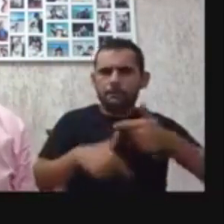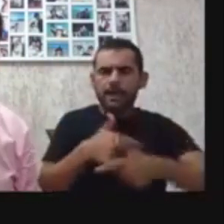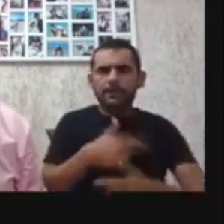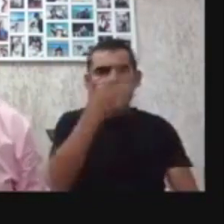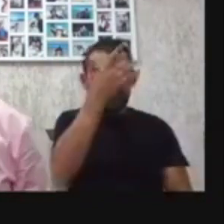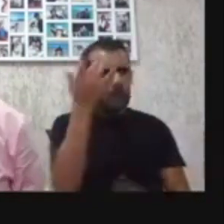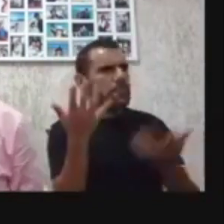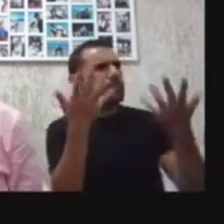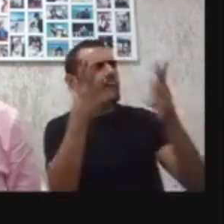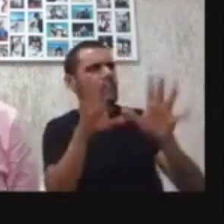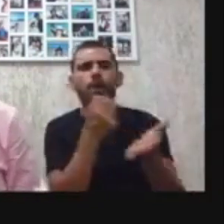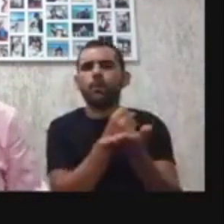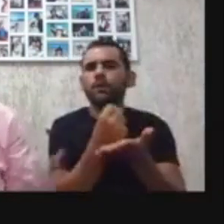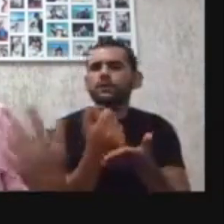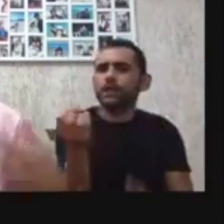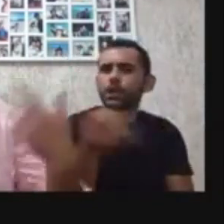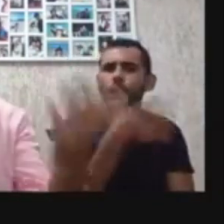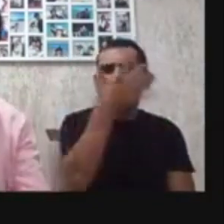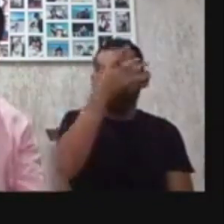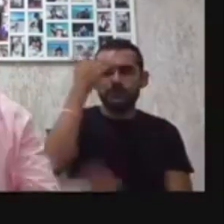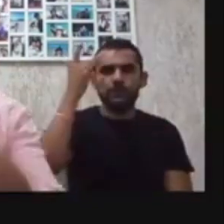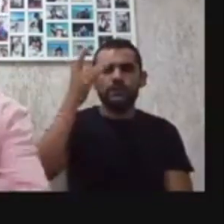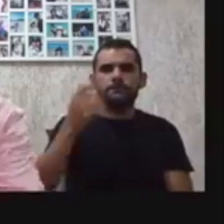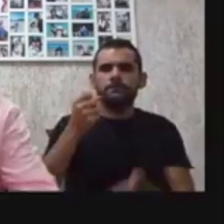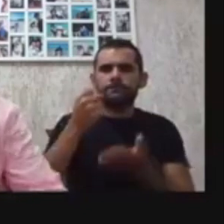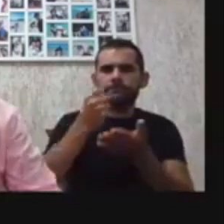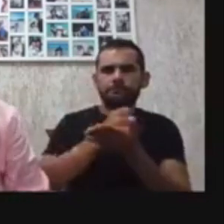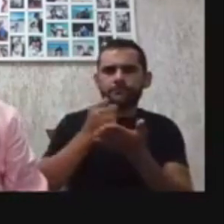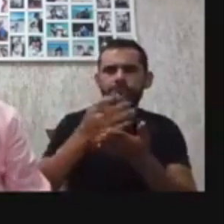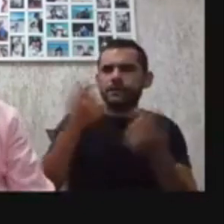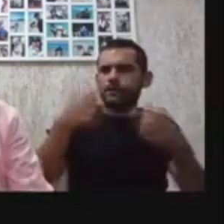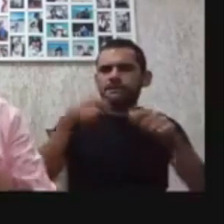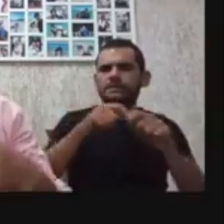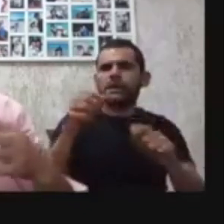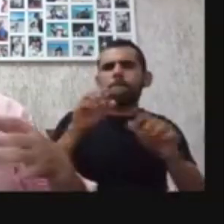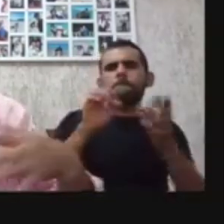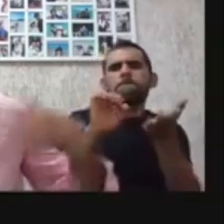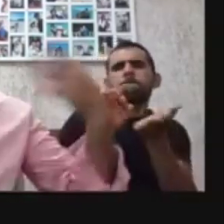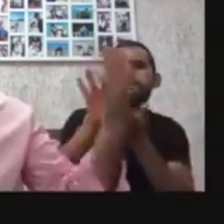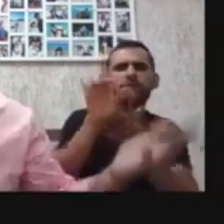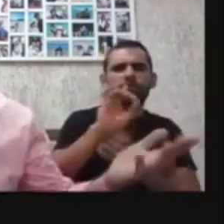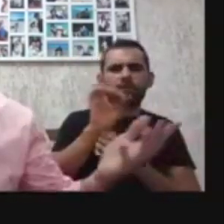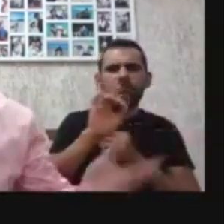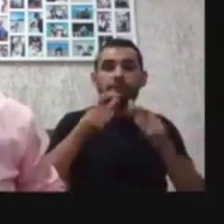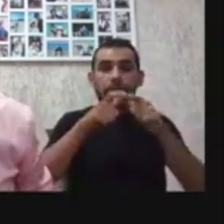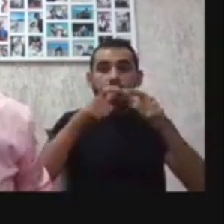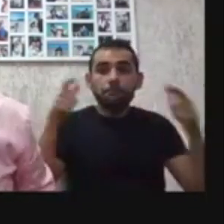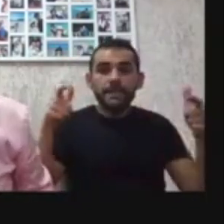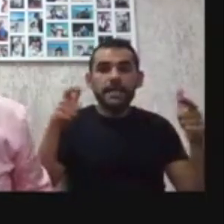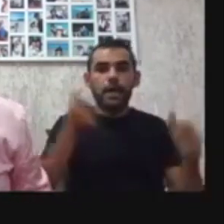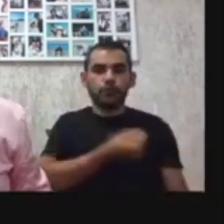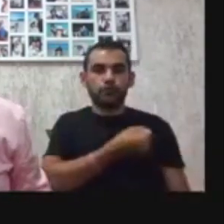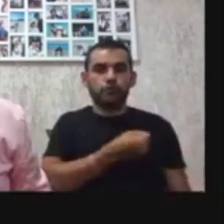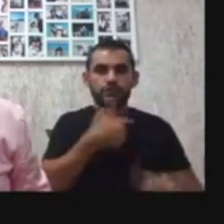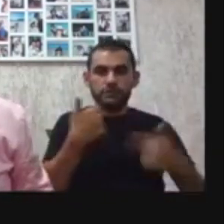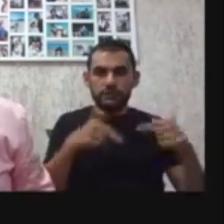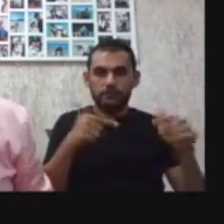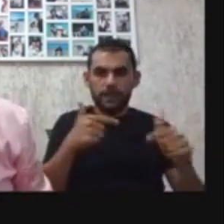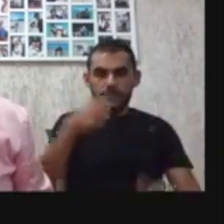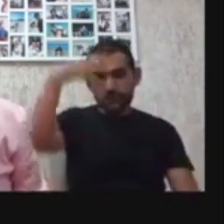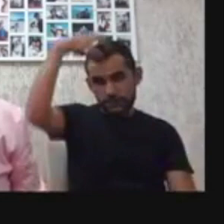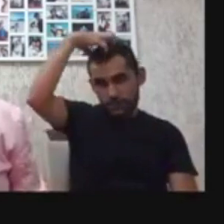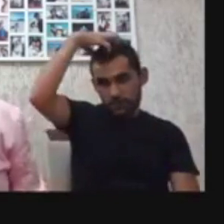quer, contrata outros. Tá outras pessoas para trabalhar. Não precisa mandar ninguém embora, não. Vai ampliar o número de empregos de São João del